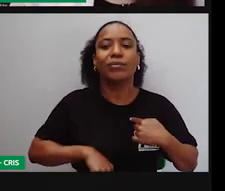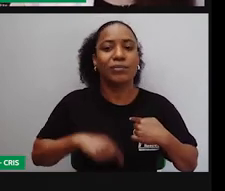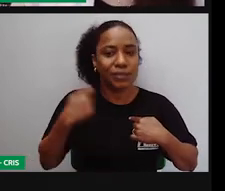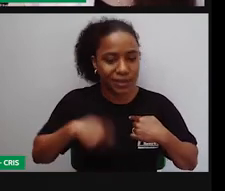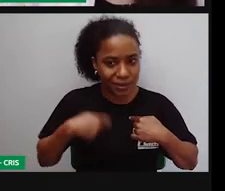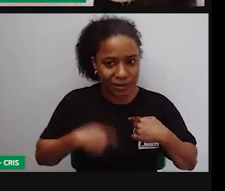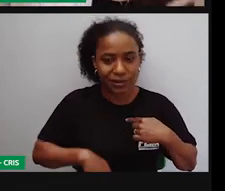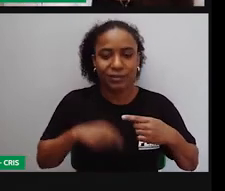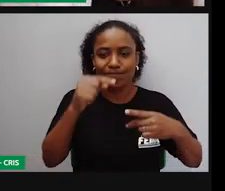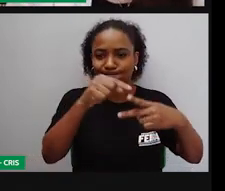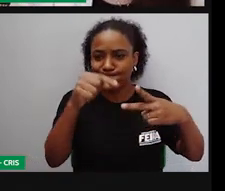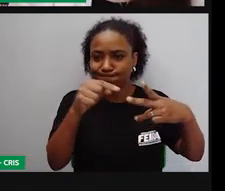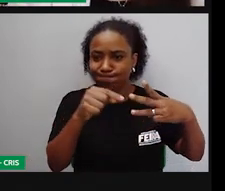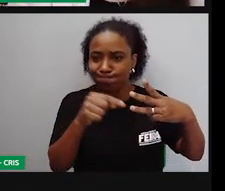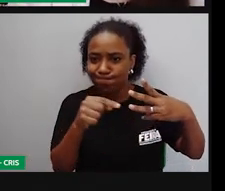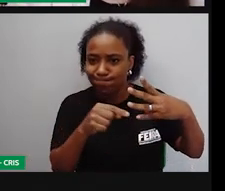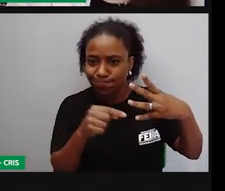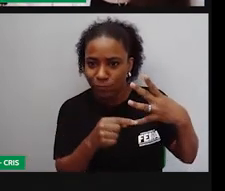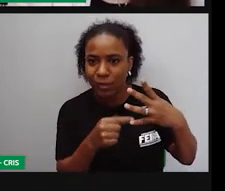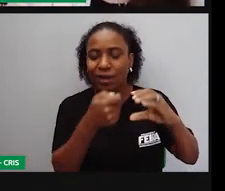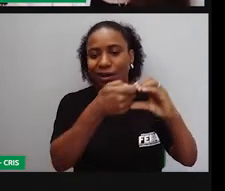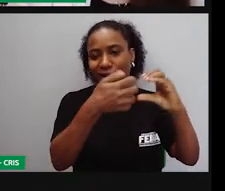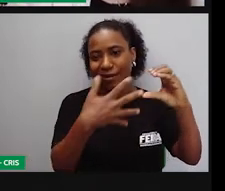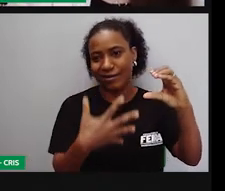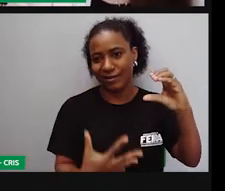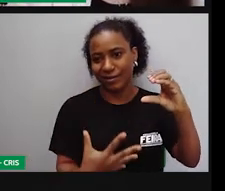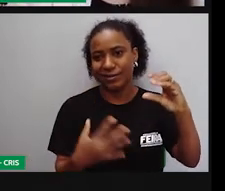ele há um complexo de